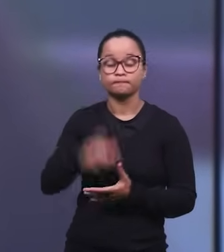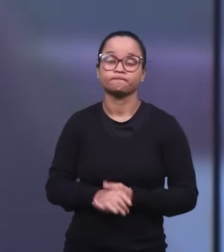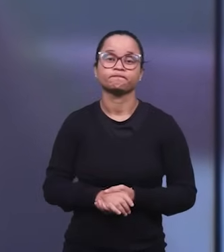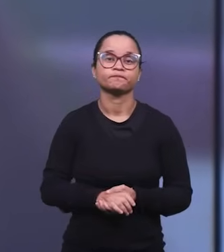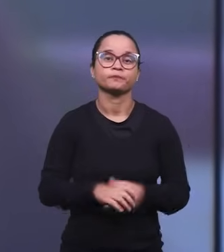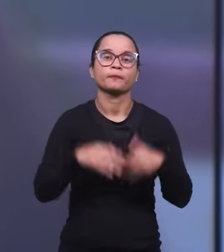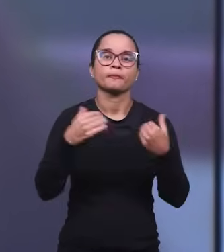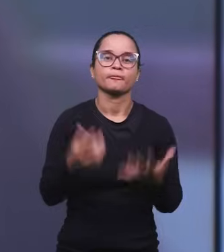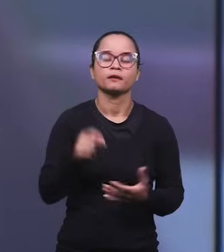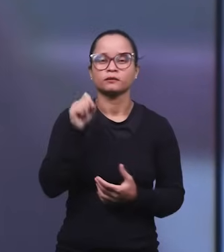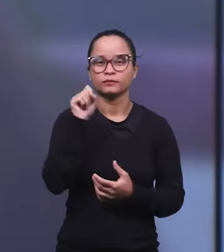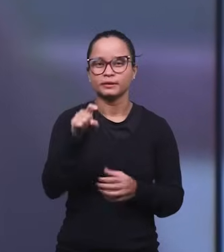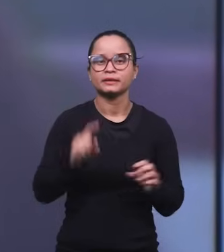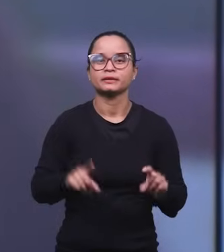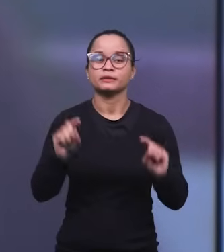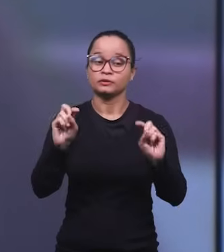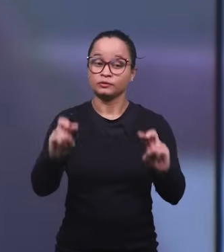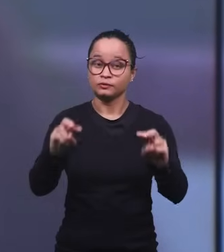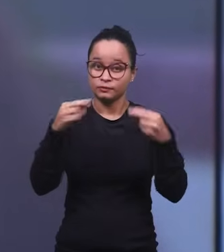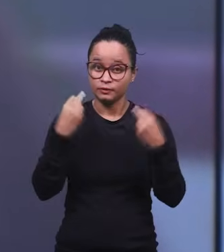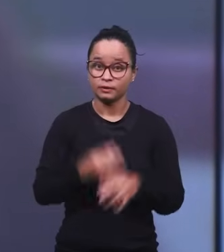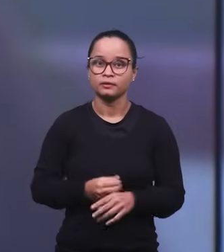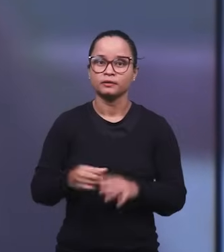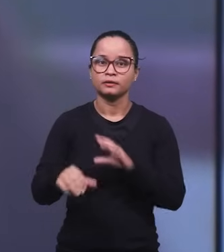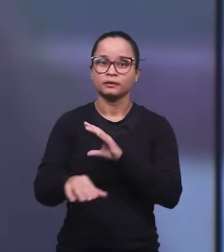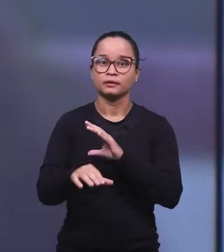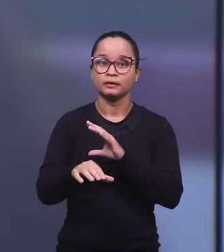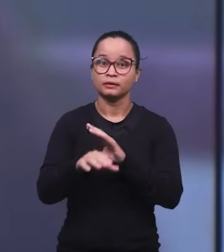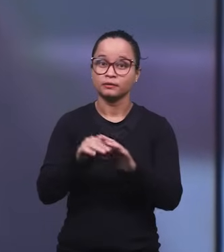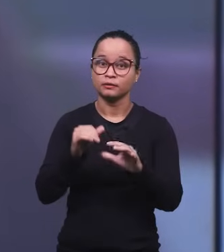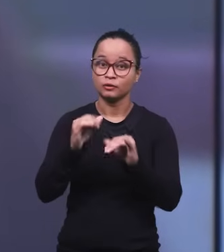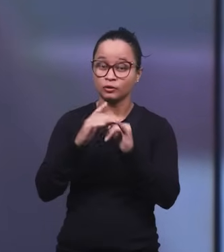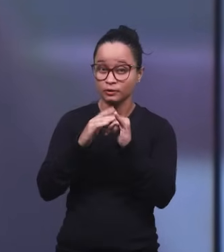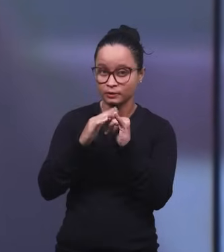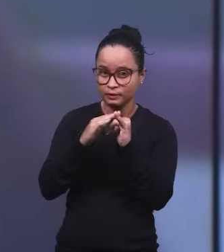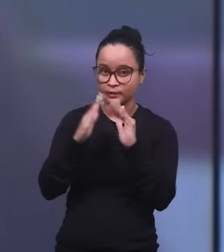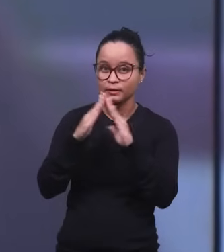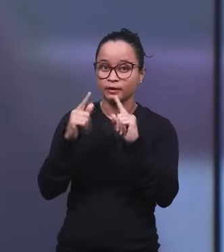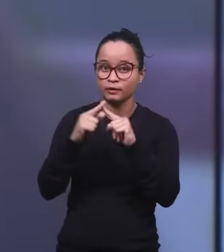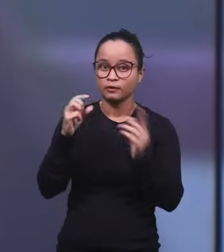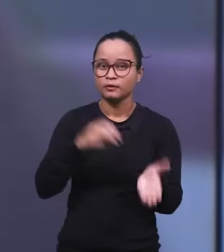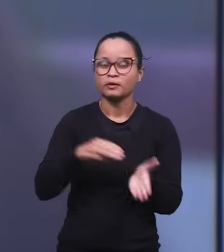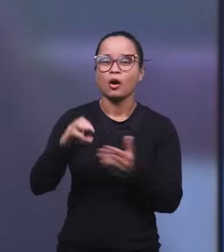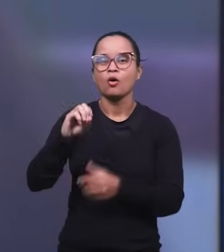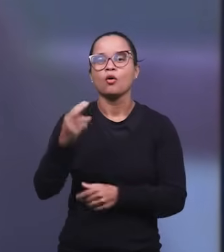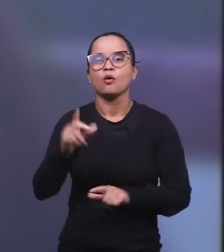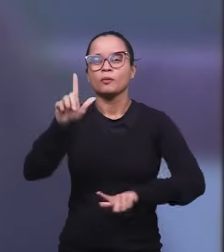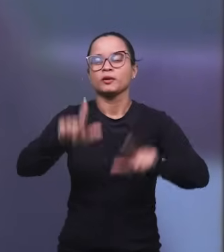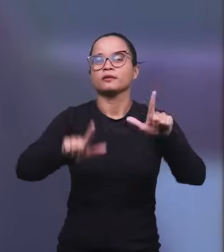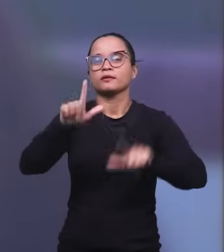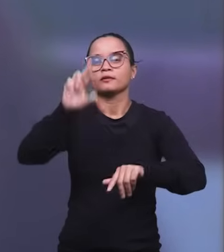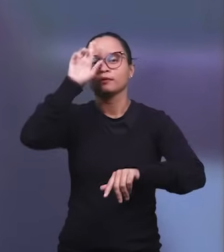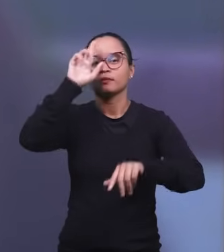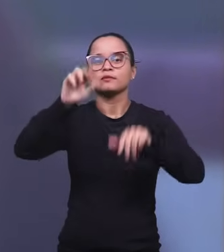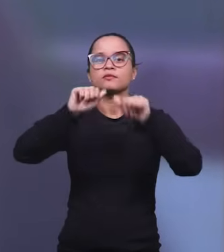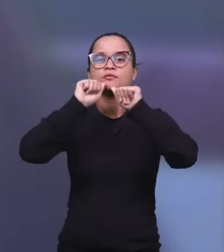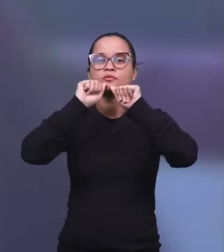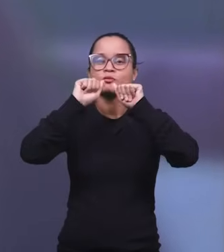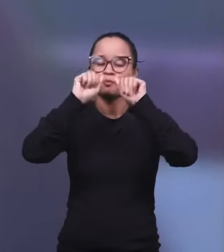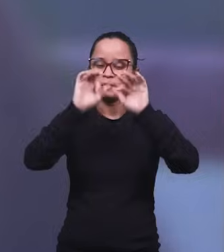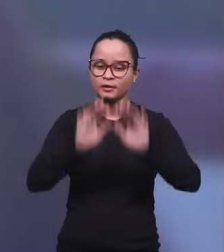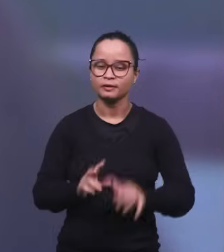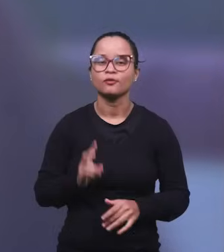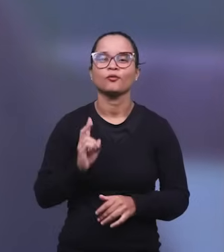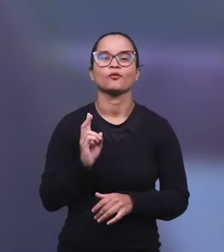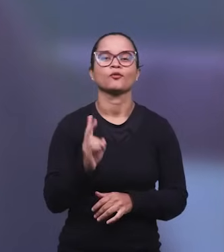@icm.organização e método. Tanto você que nos assiste pelo canal da Igreja Cristã Maranata no YouTube ou pela TV. Que o Senhor